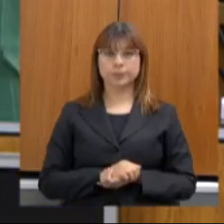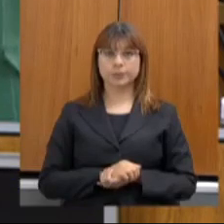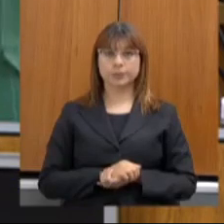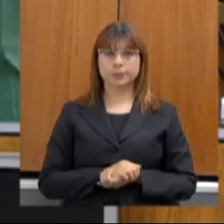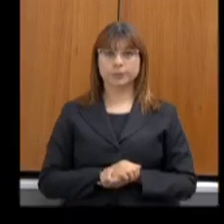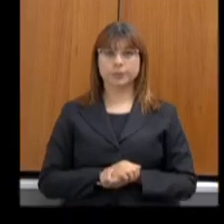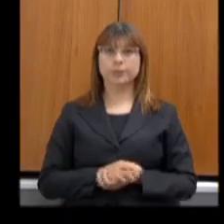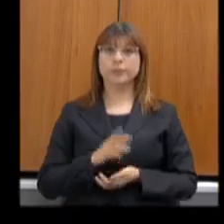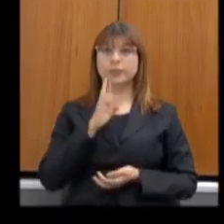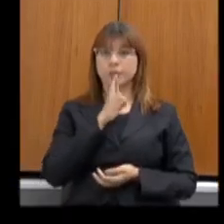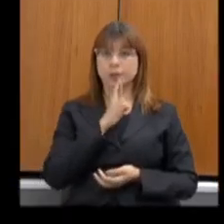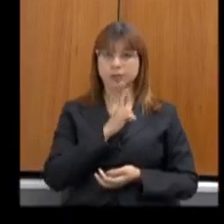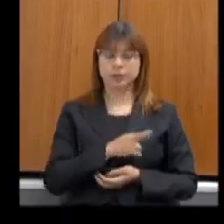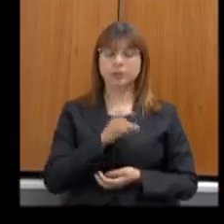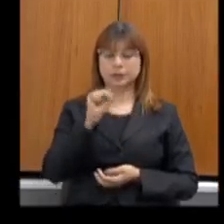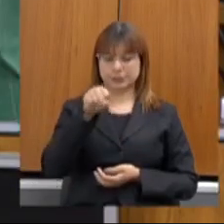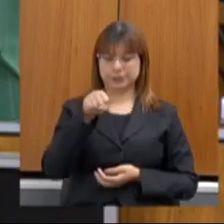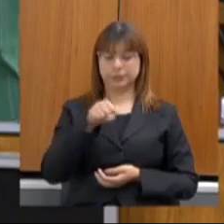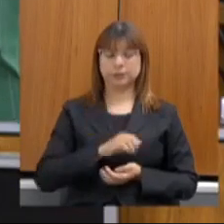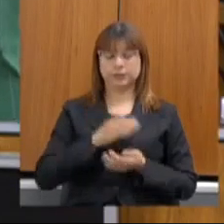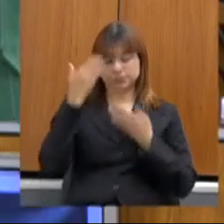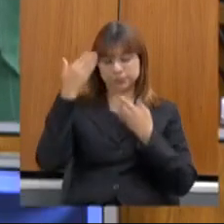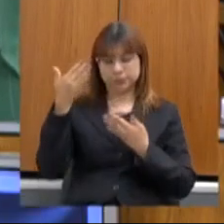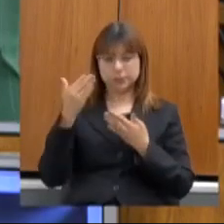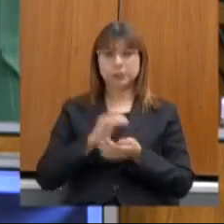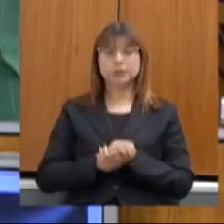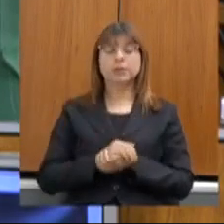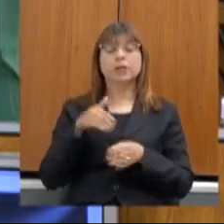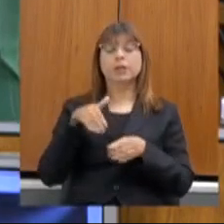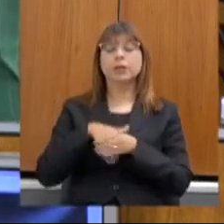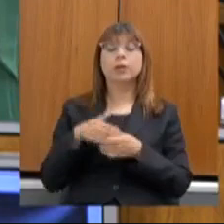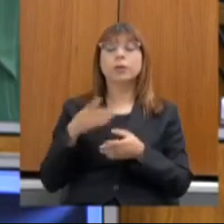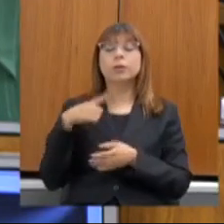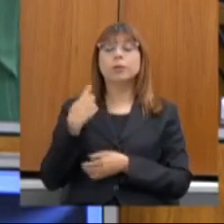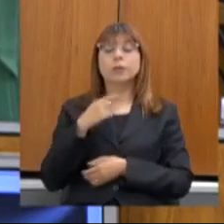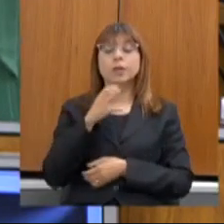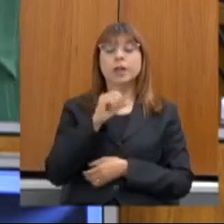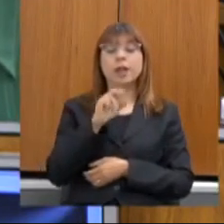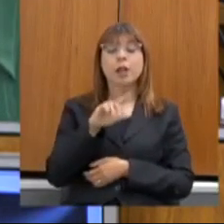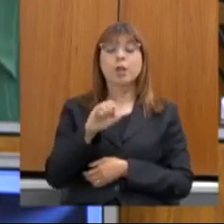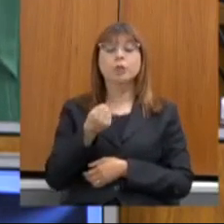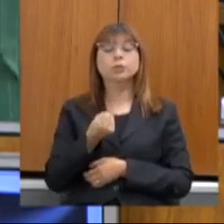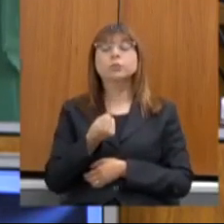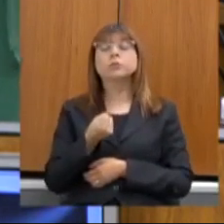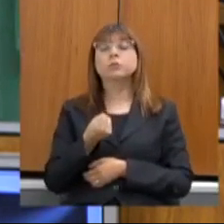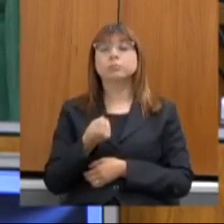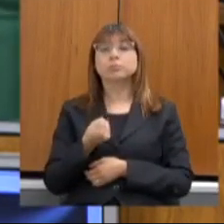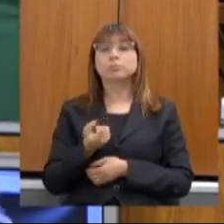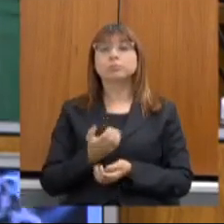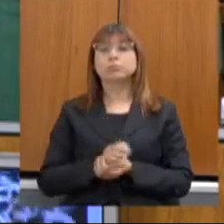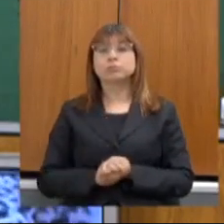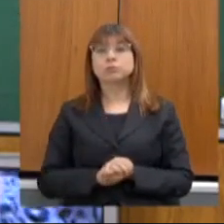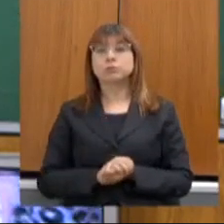deputado Virgílio Guimarães gotas assim brigada Deputado como vai o deputado Carlos Pimenta